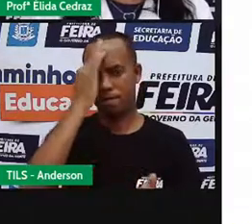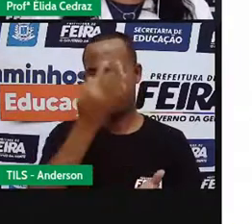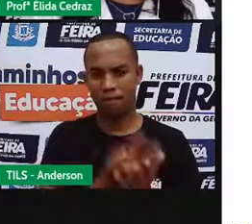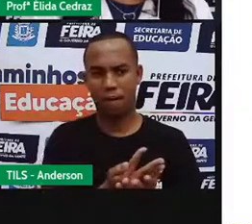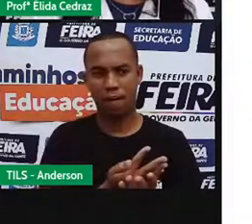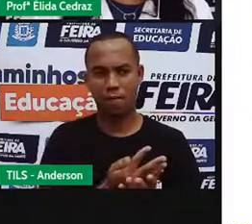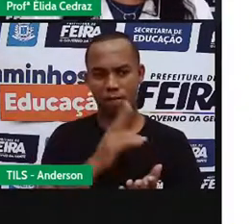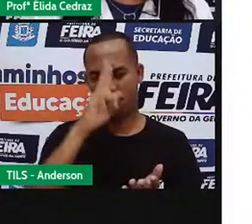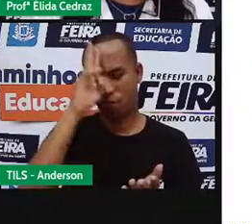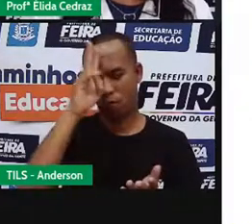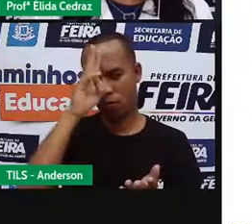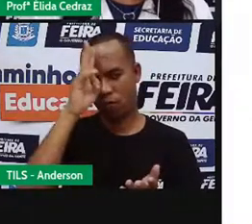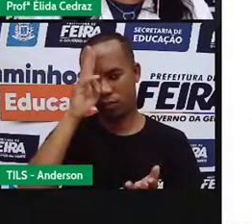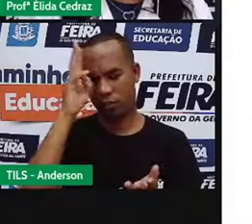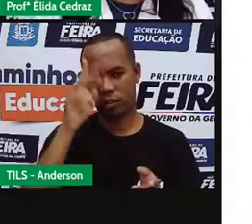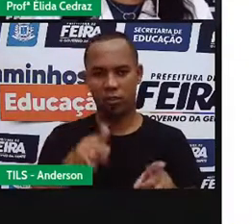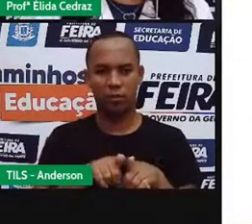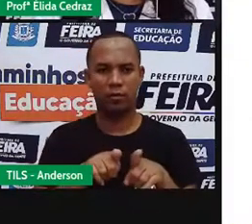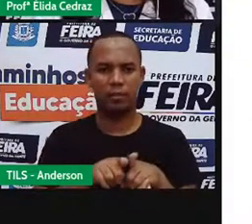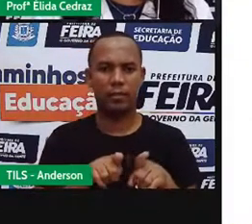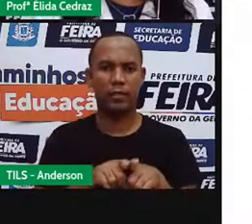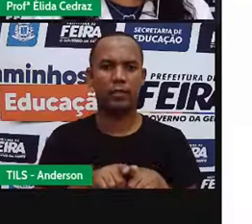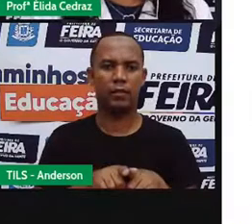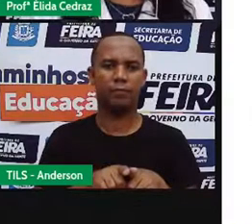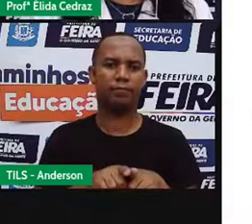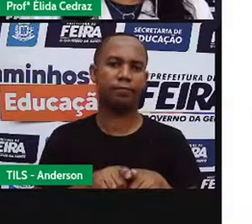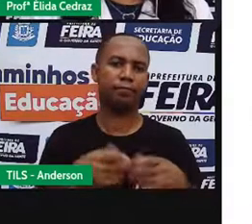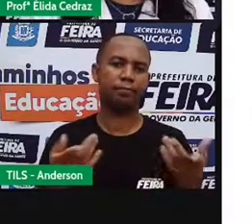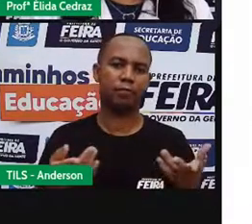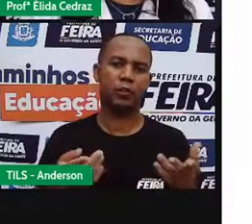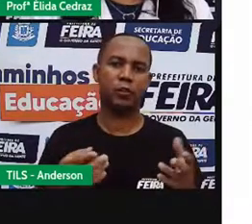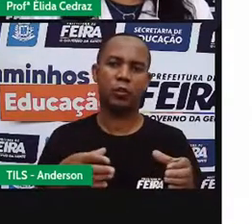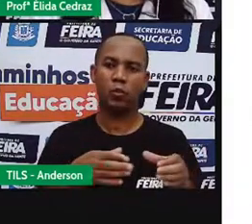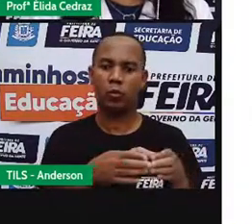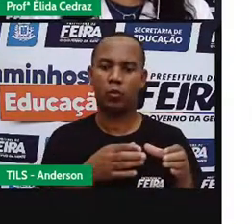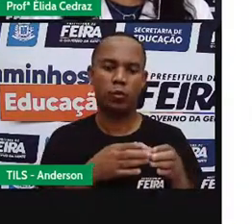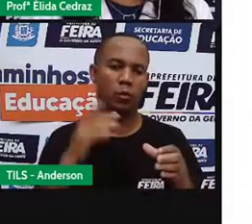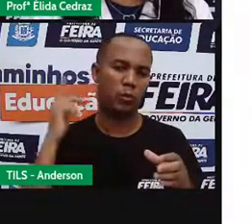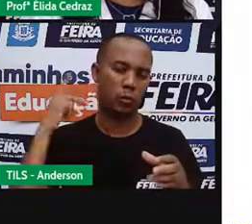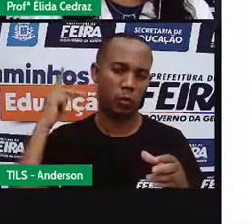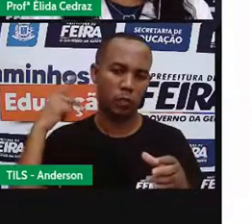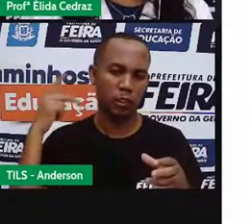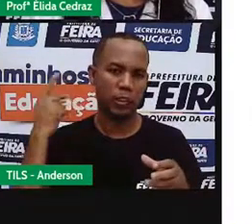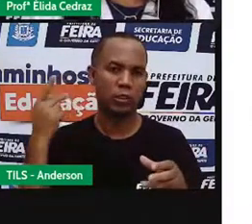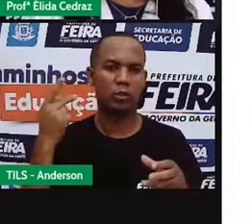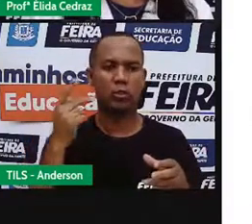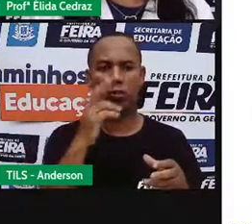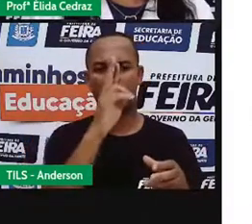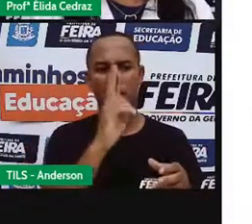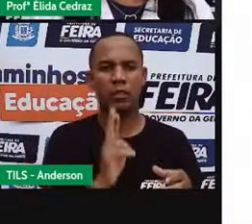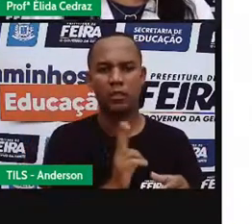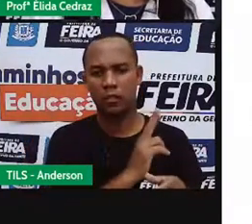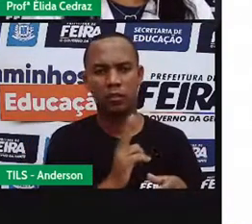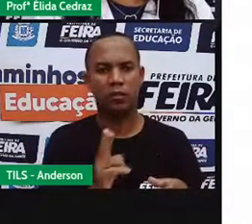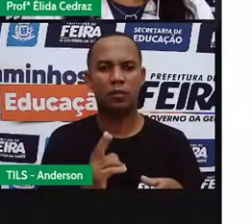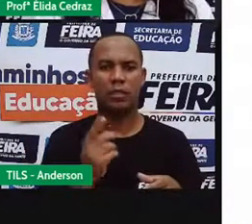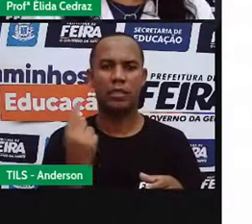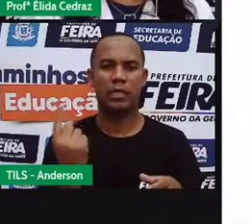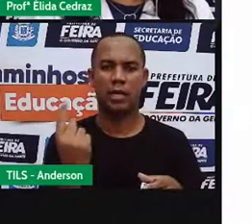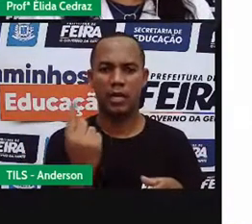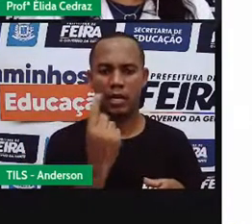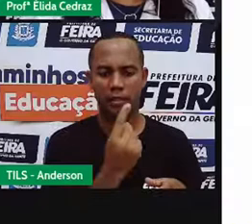que abraça todas as legendas políticas, todas as manifestações religiosas e cada